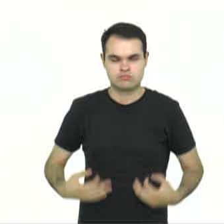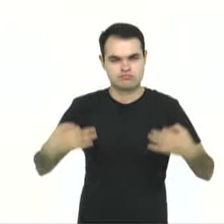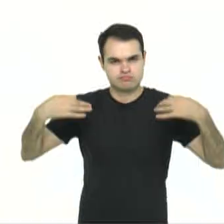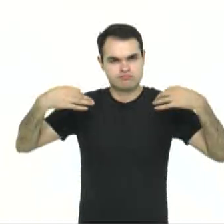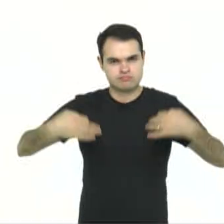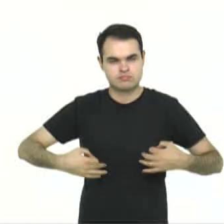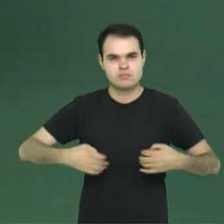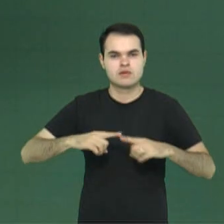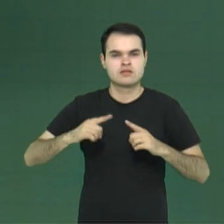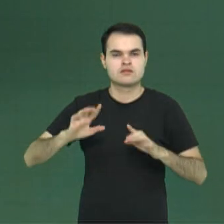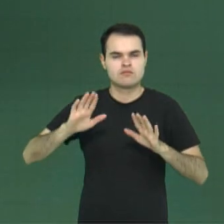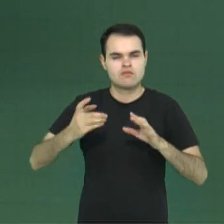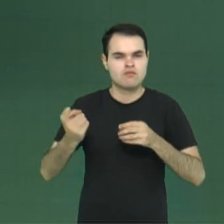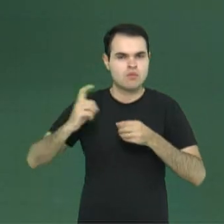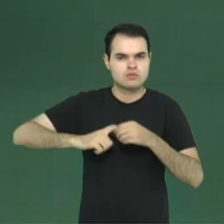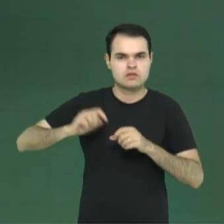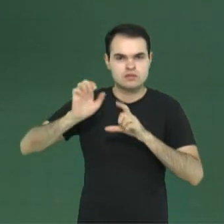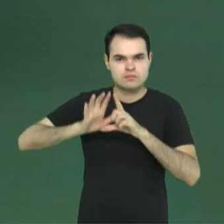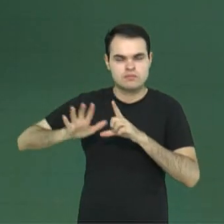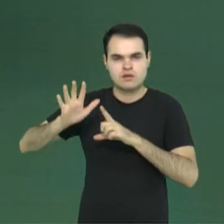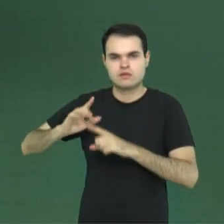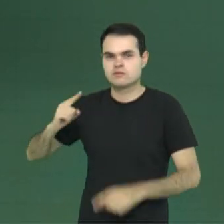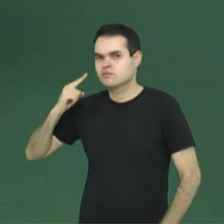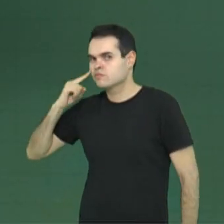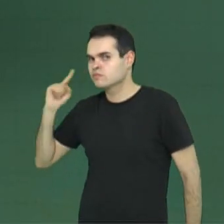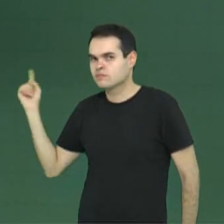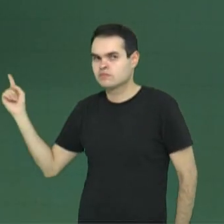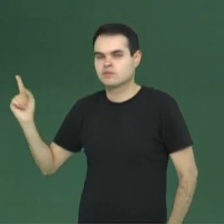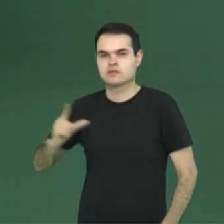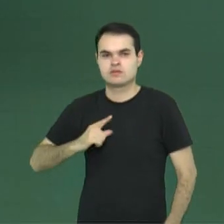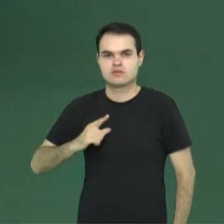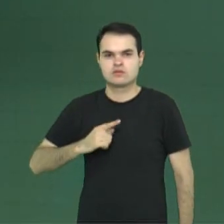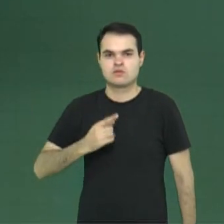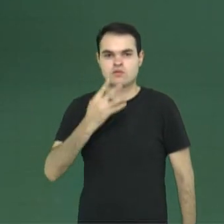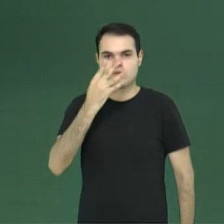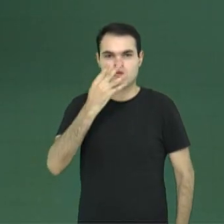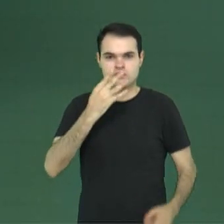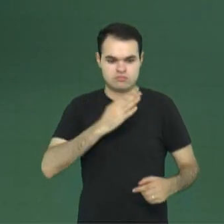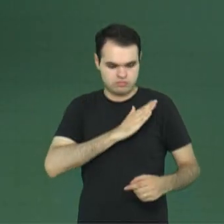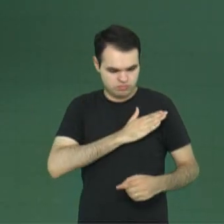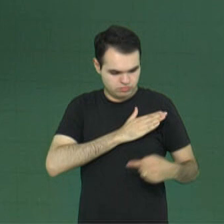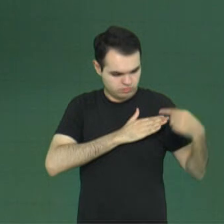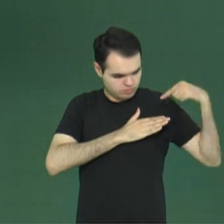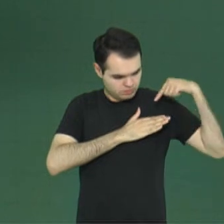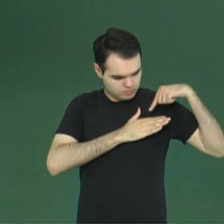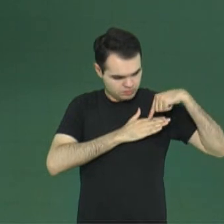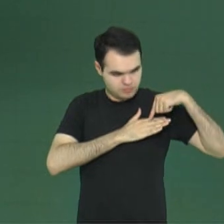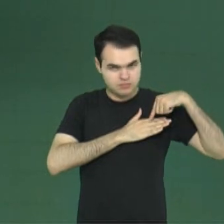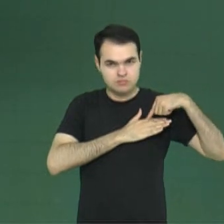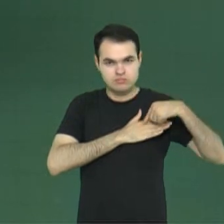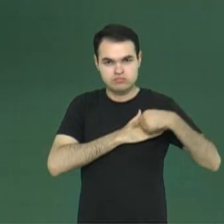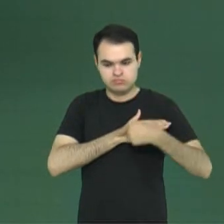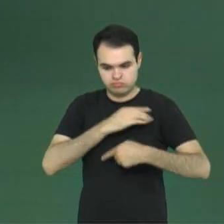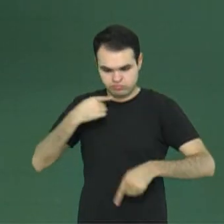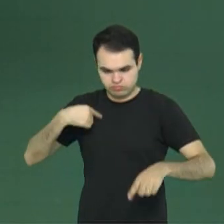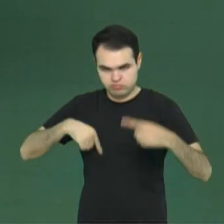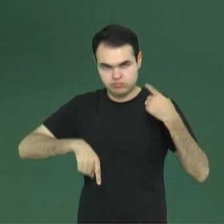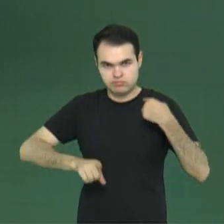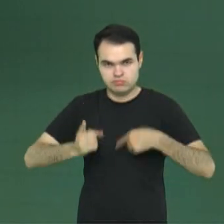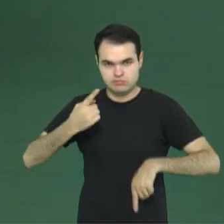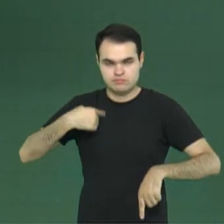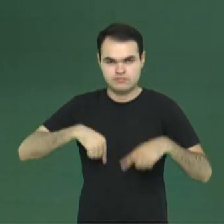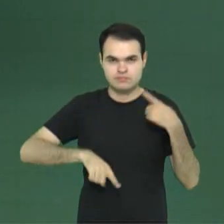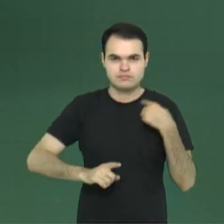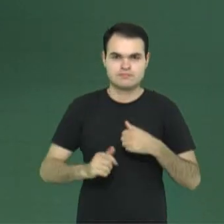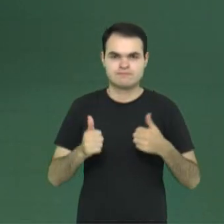acertou. Só vou voltar rapidinho aqui na imagem para você visualizar que o 4 aqui é uma artéria que está saindo para a nossa circulação